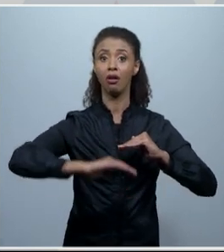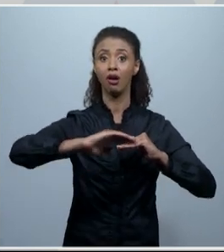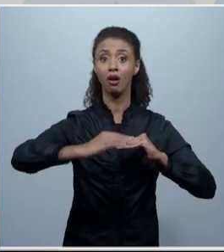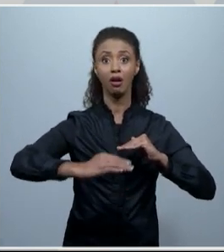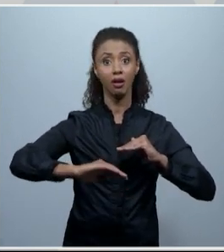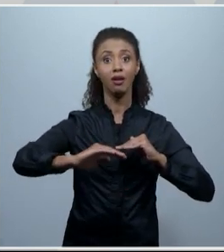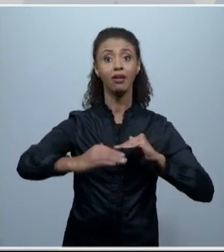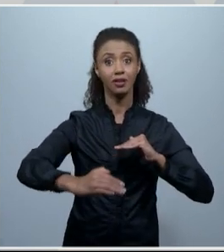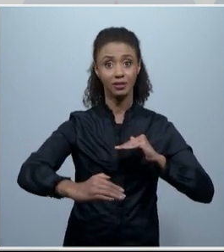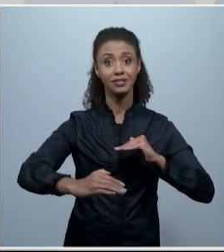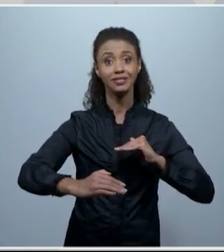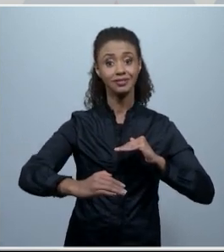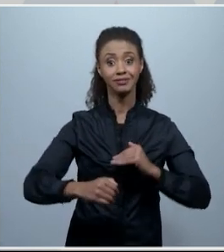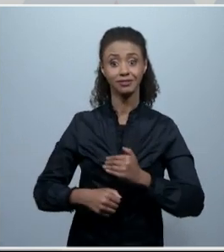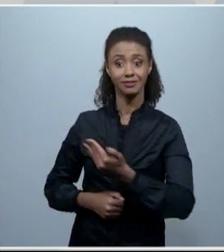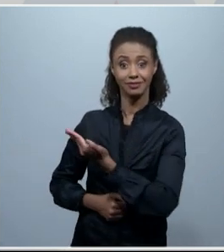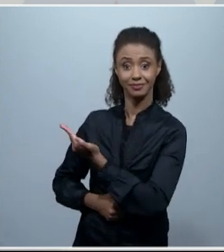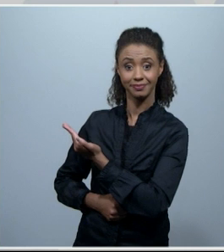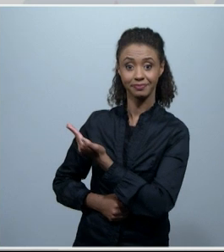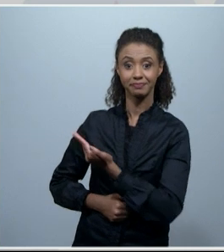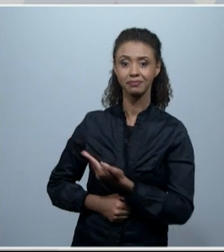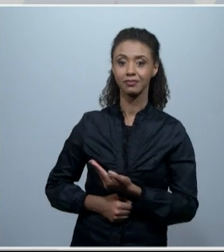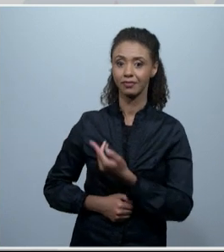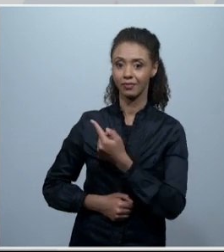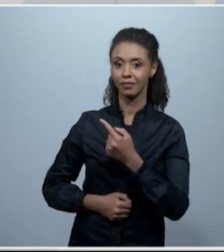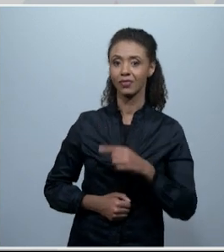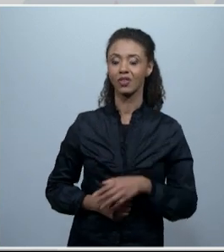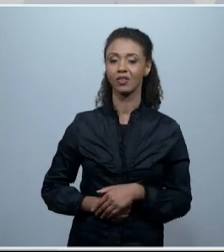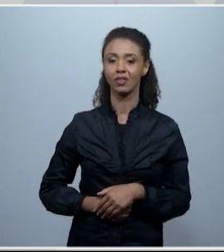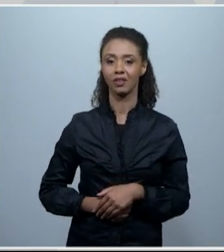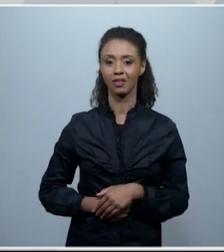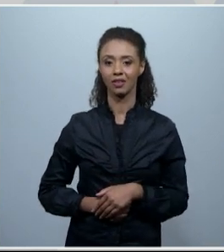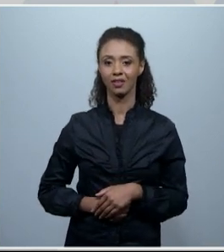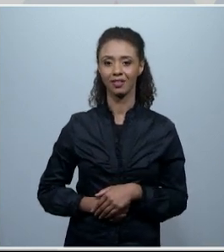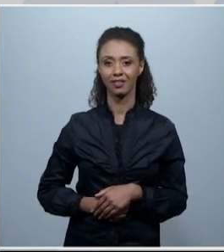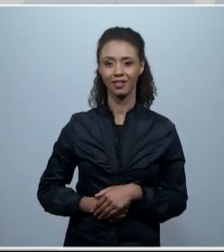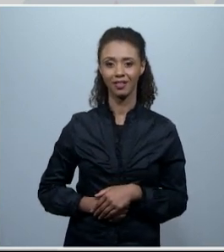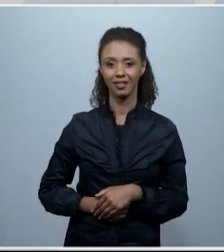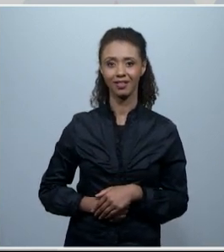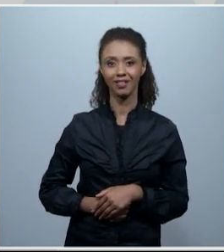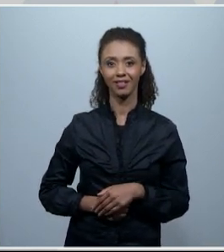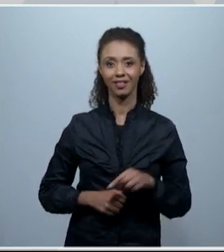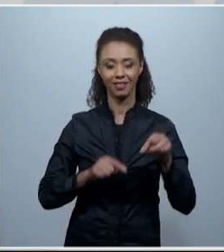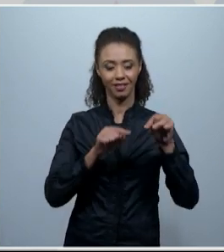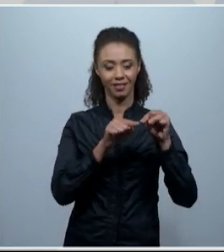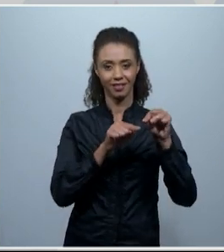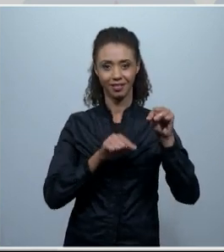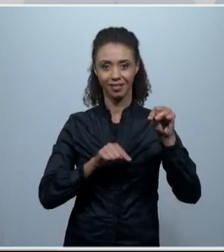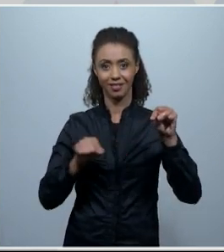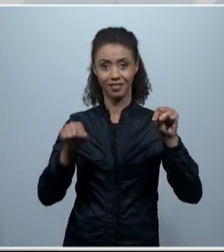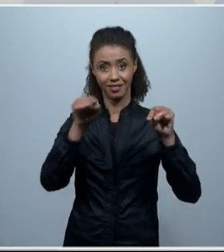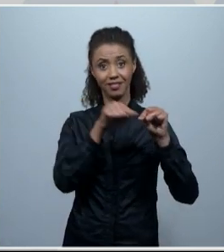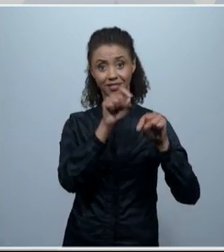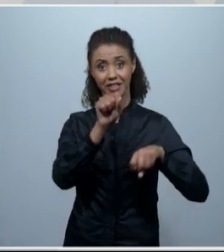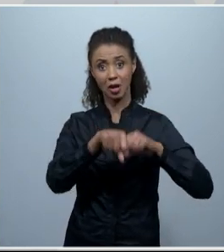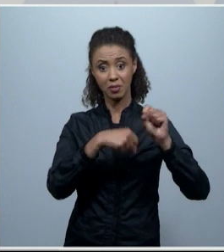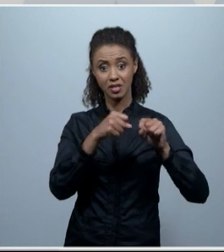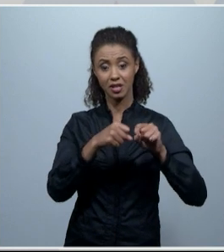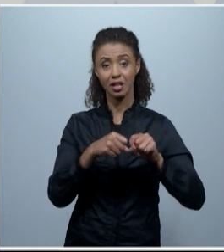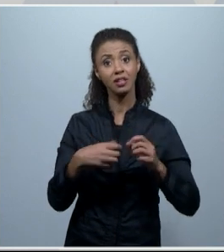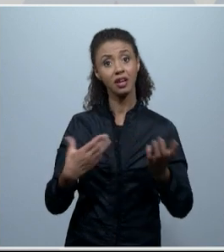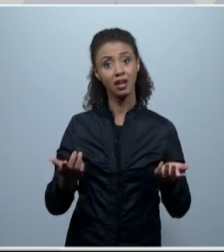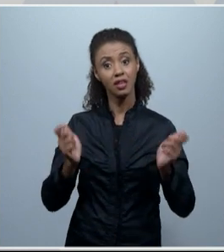curva né esse é o pneu da bicicleta que estou desenhando nessa pista bem curva de modo que na hora que a bicicleta está andando